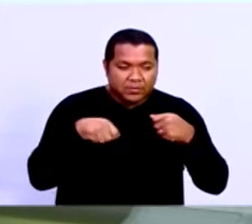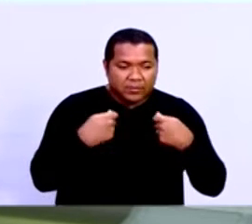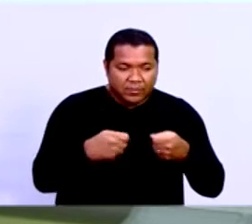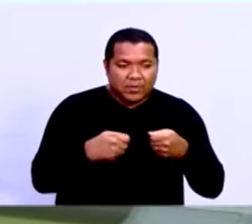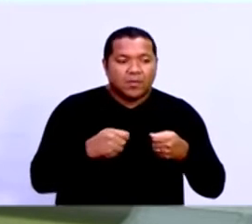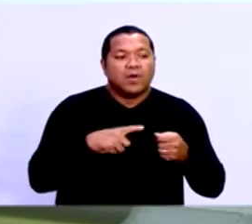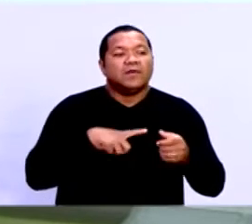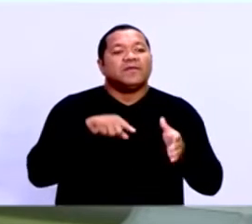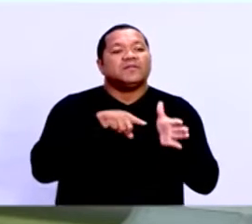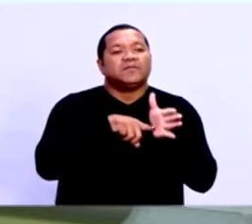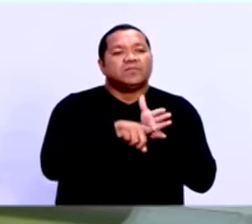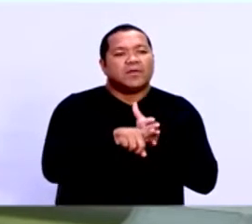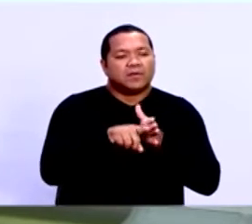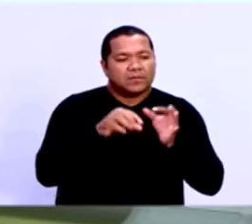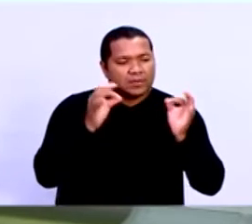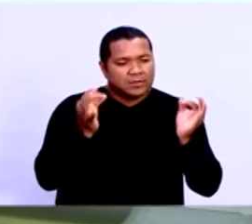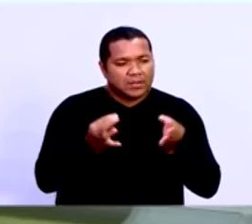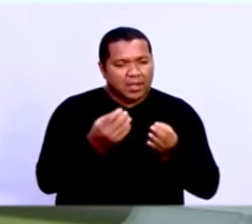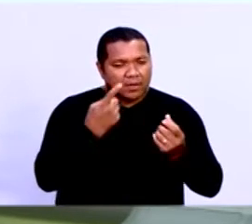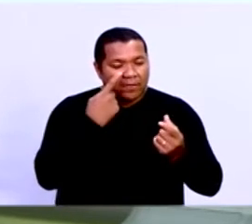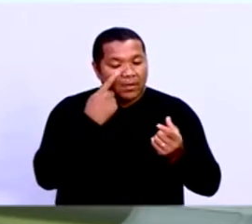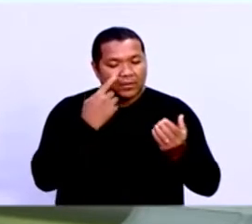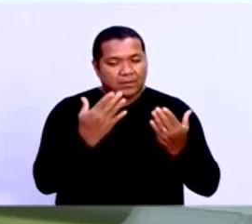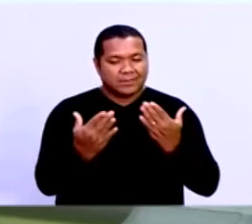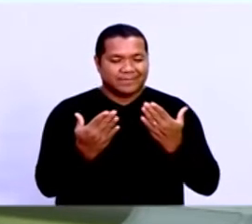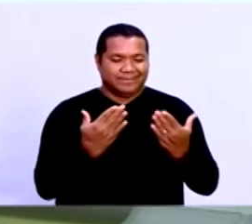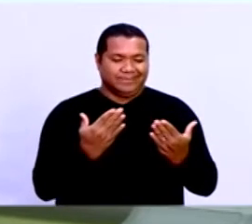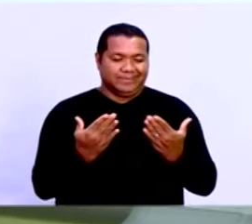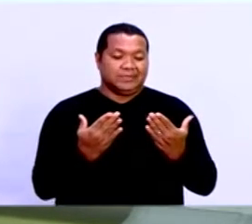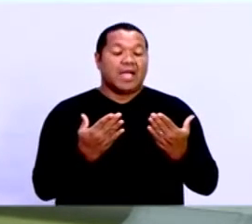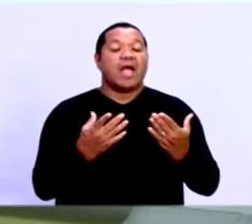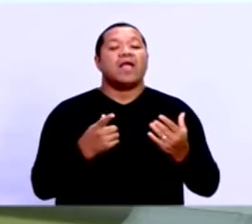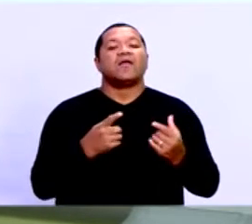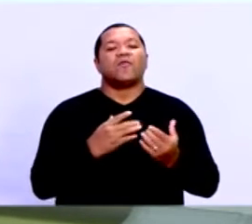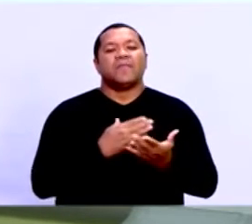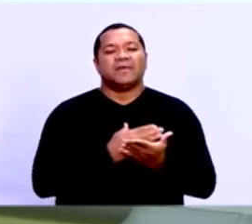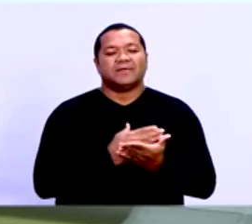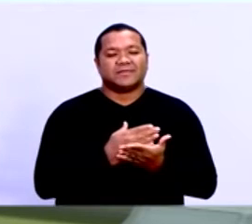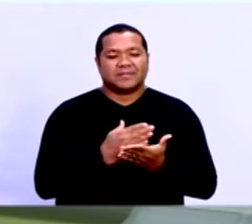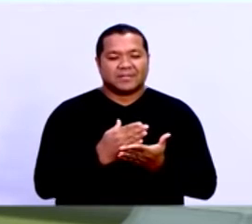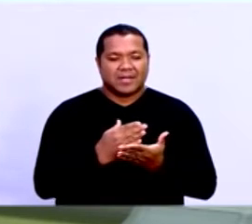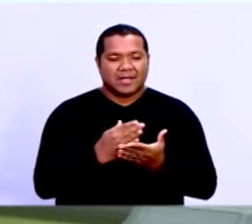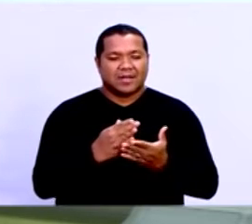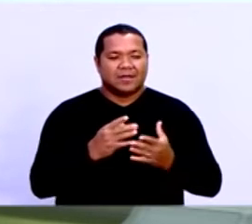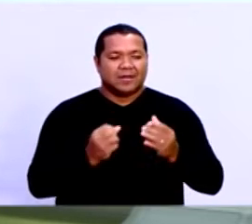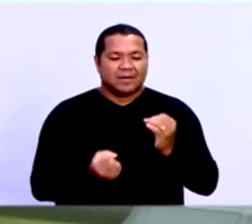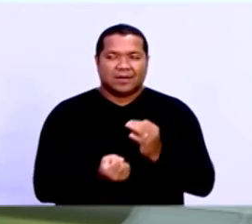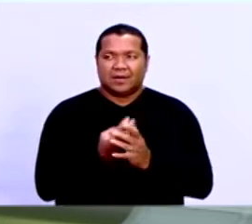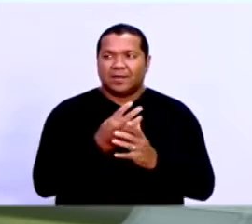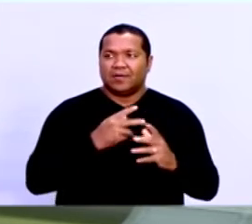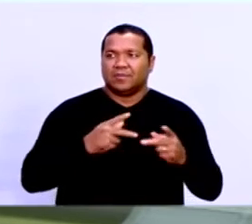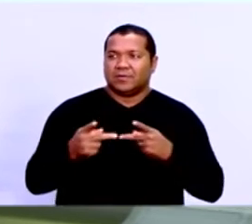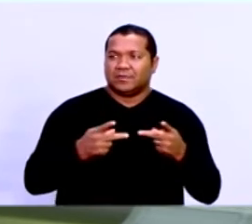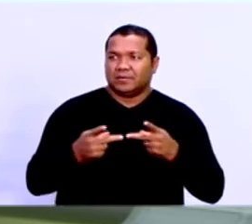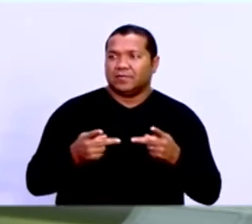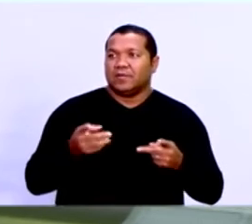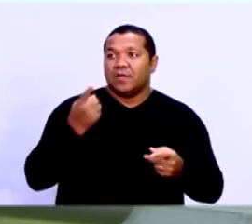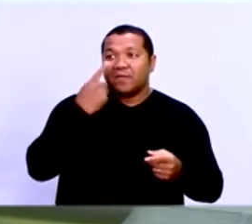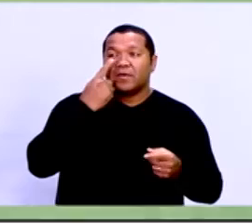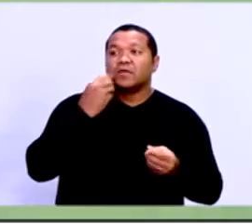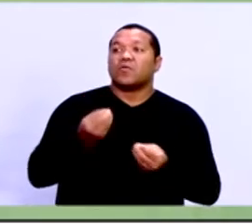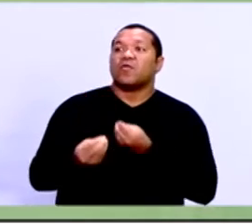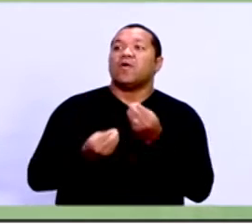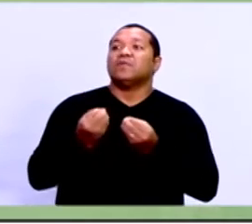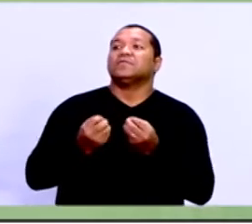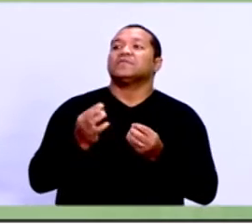esses requisitos analisar esses requisitos e s implantar no início do meu projeto as técnicas são essas vamos aqui os